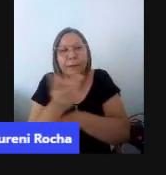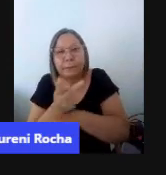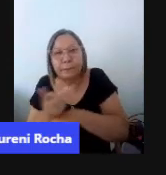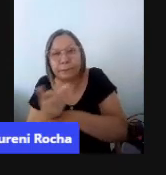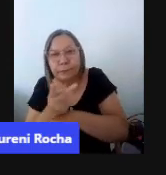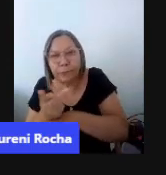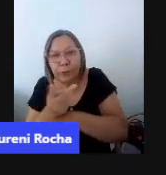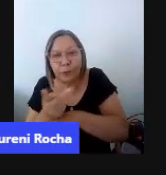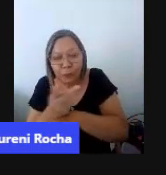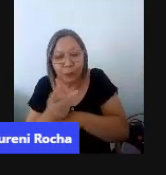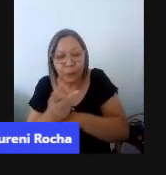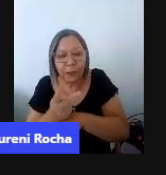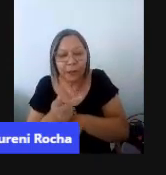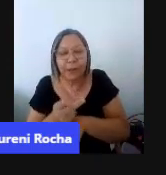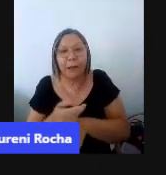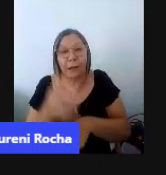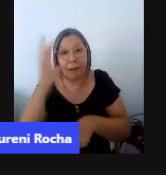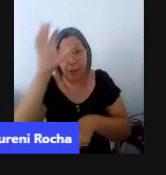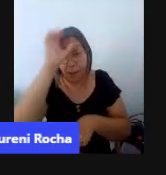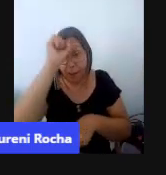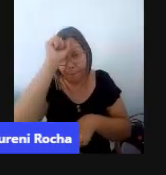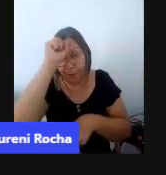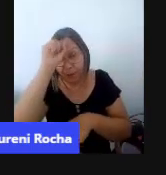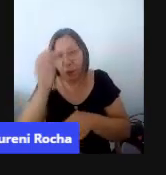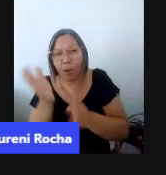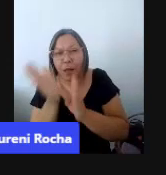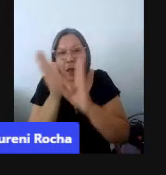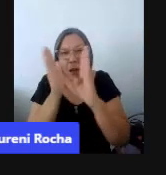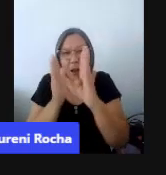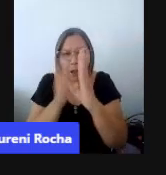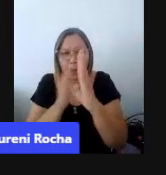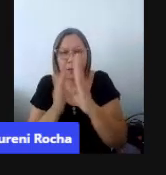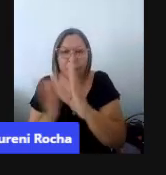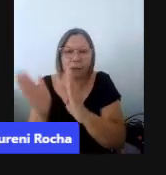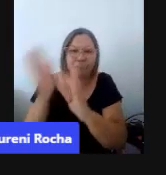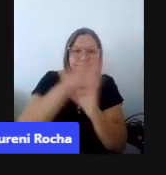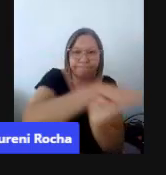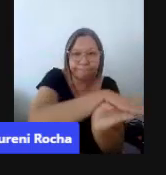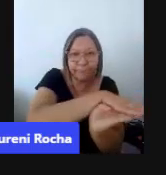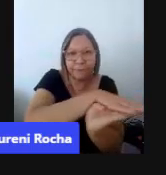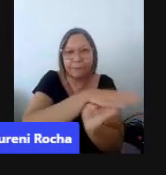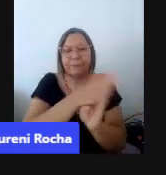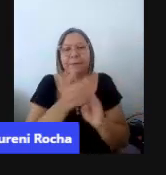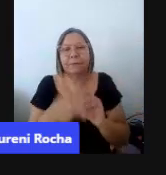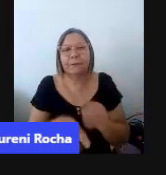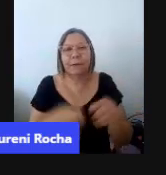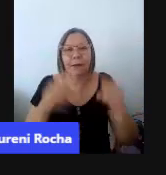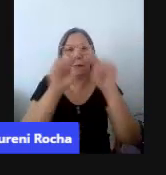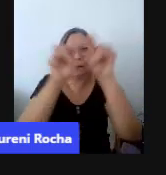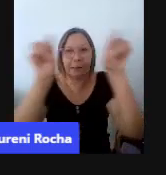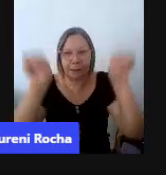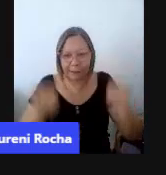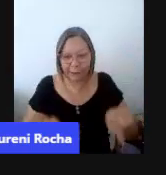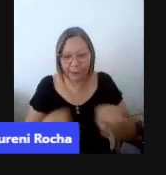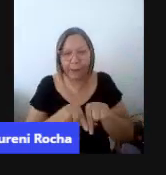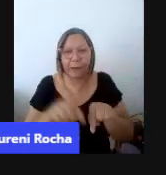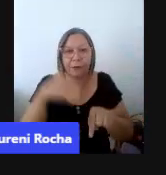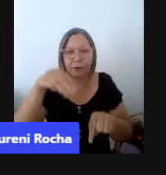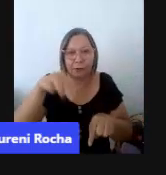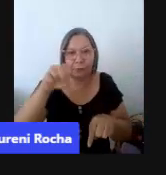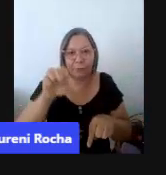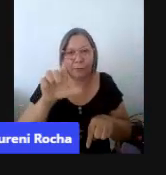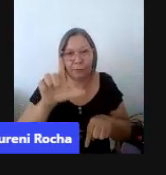a derrubar com a cabeça, jogar, destruir a caixa de mel. Então, ele entra... A